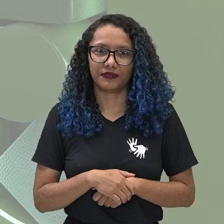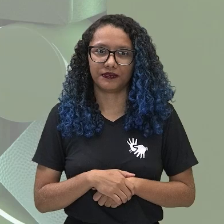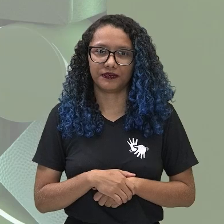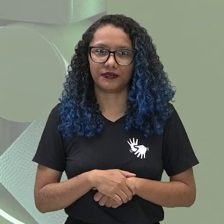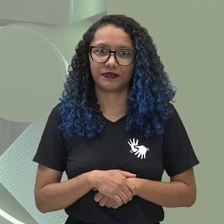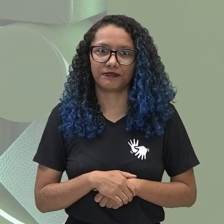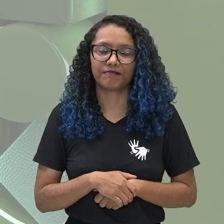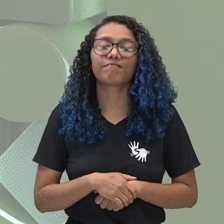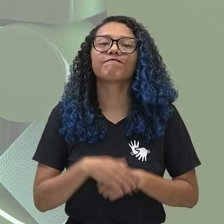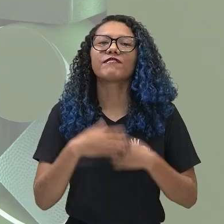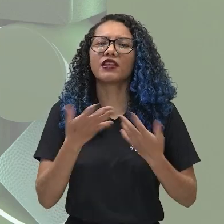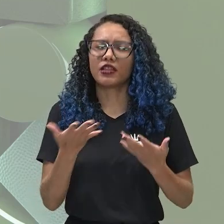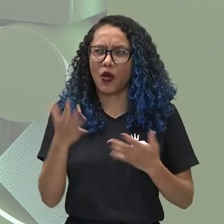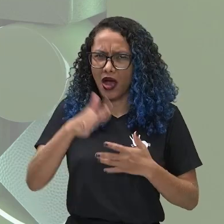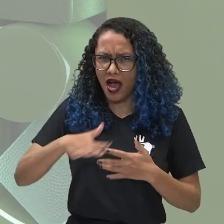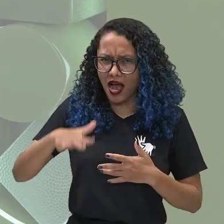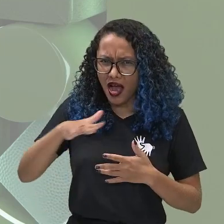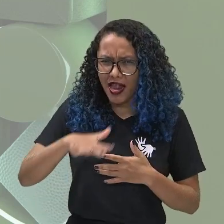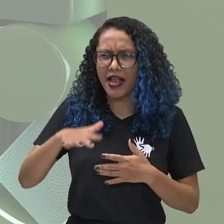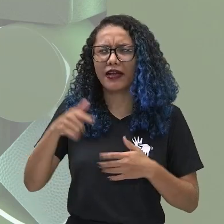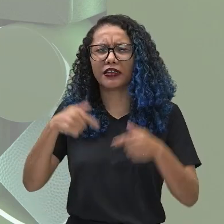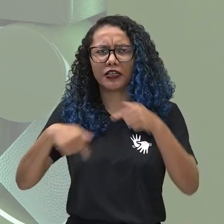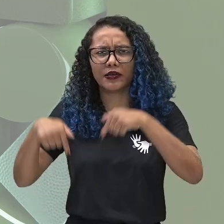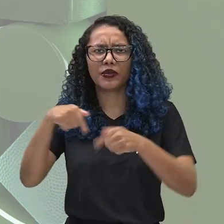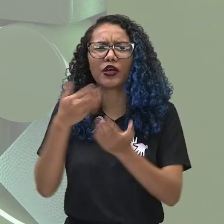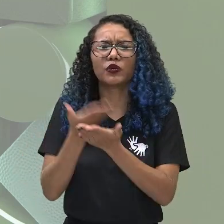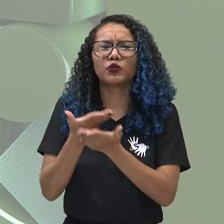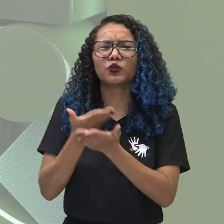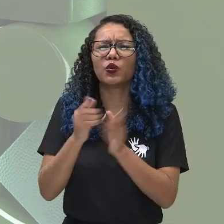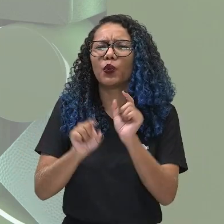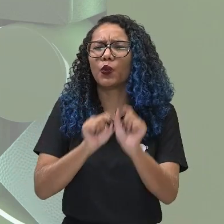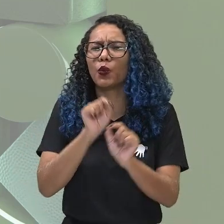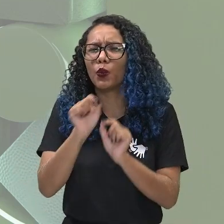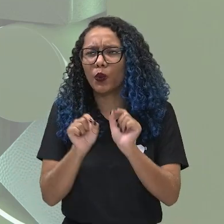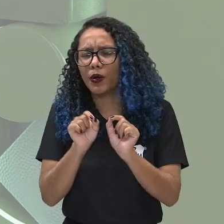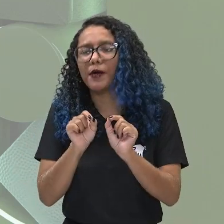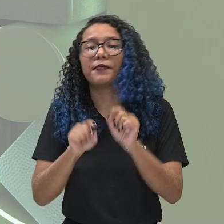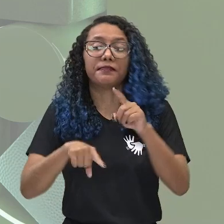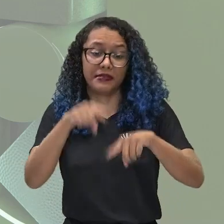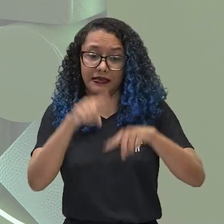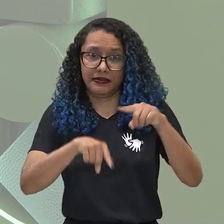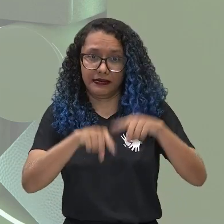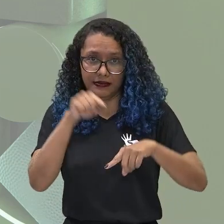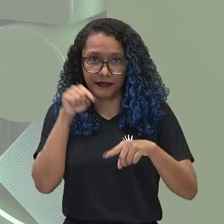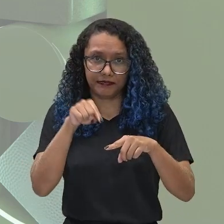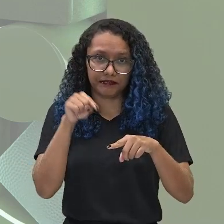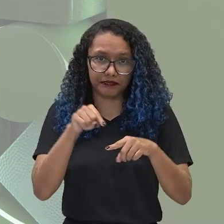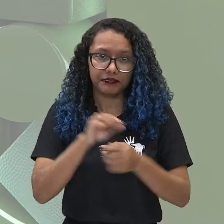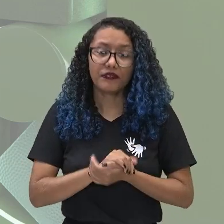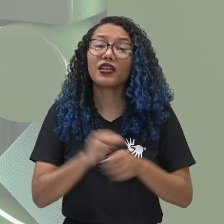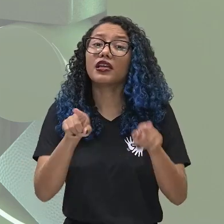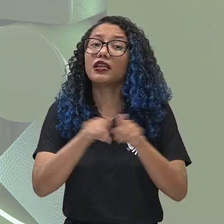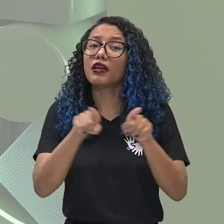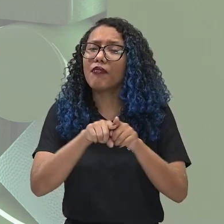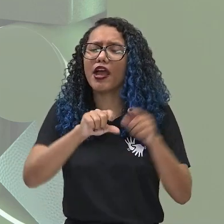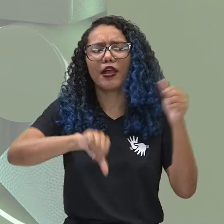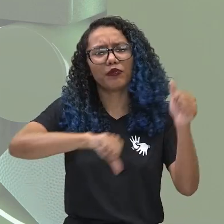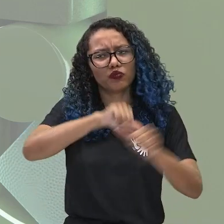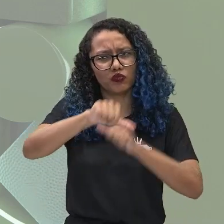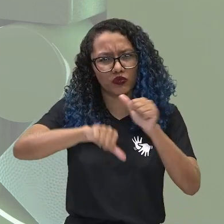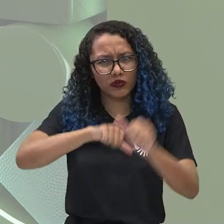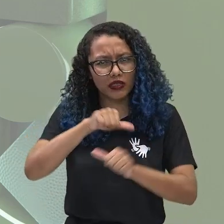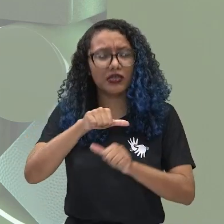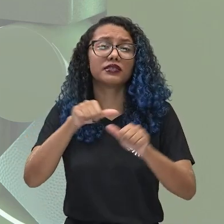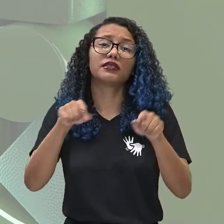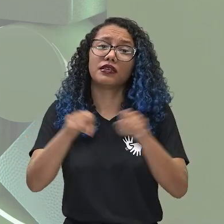Na química, nós estudamos a matéria e as suas transformações,